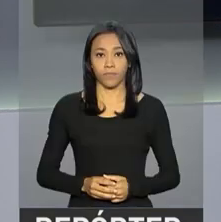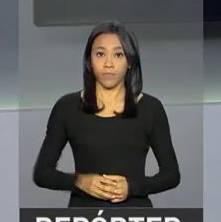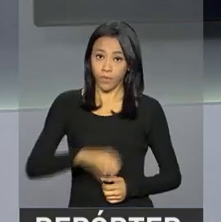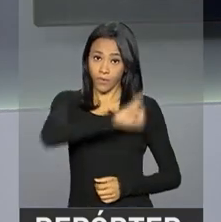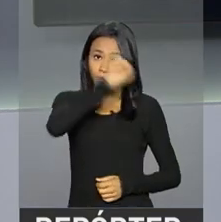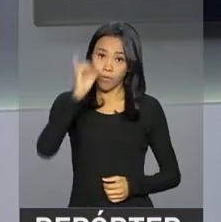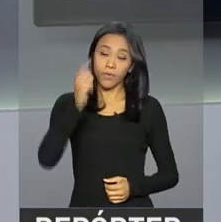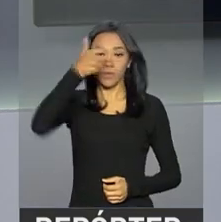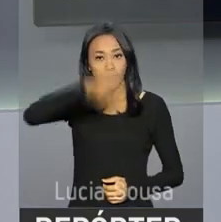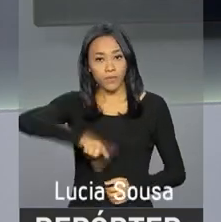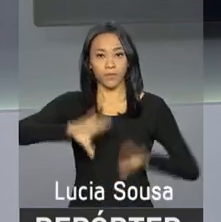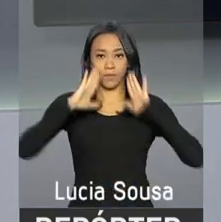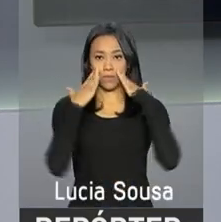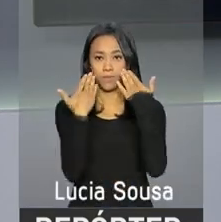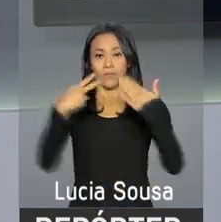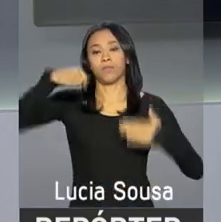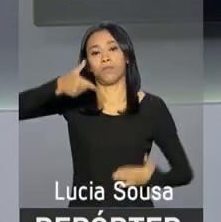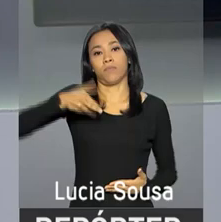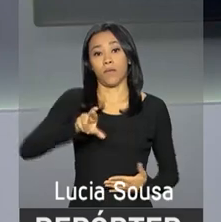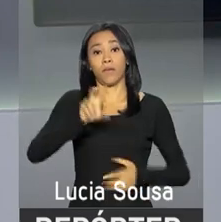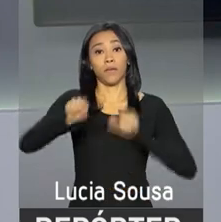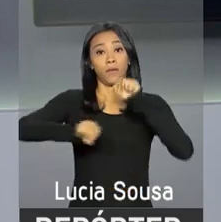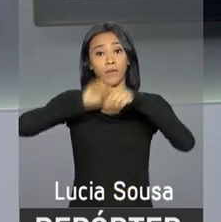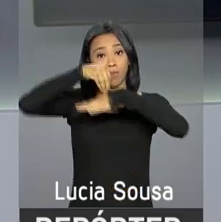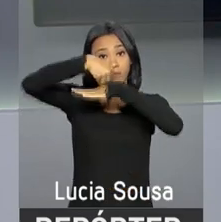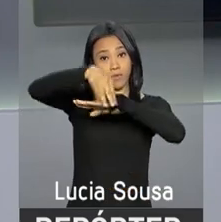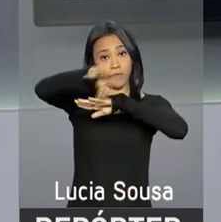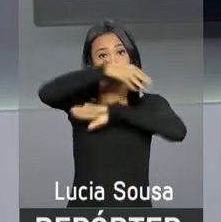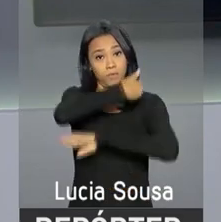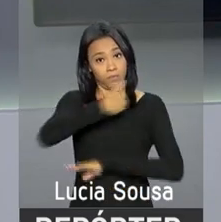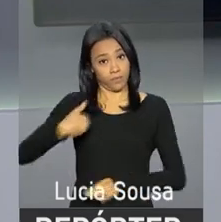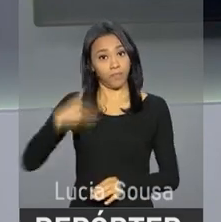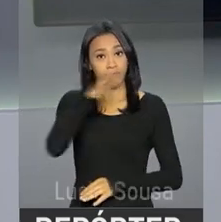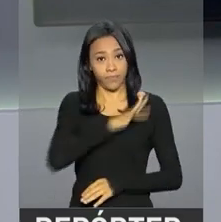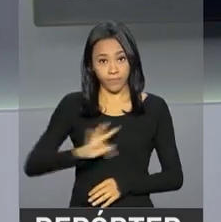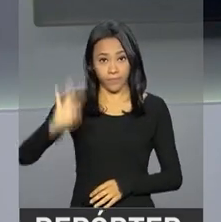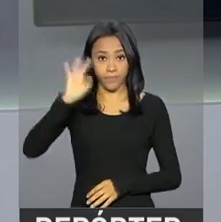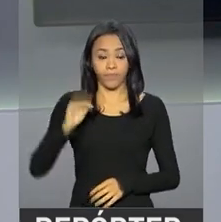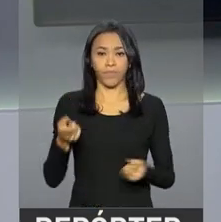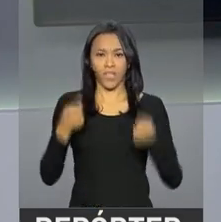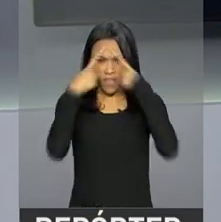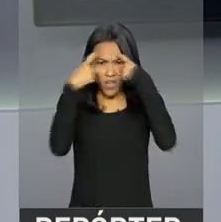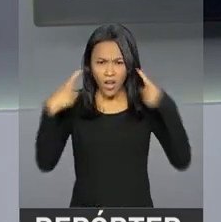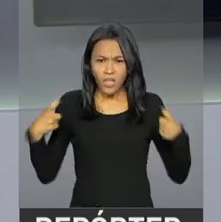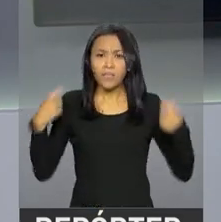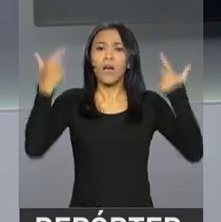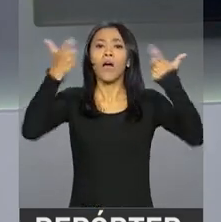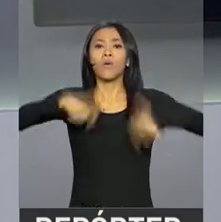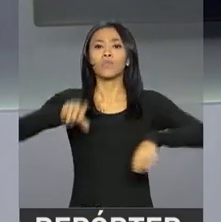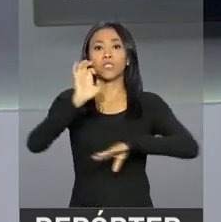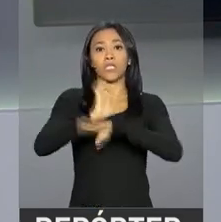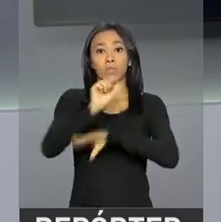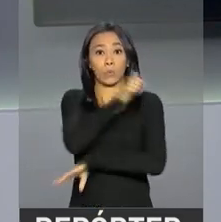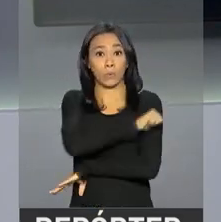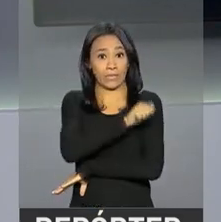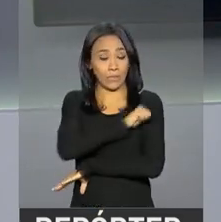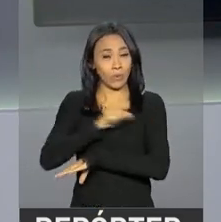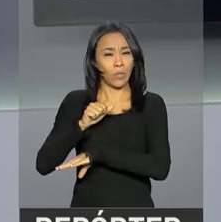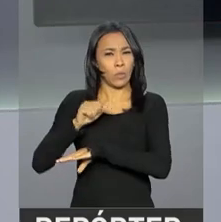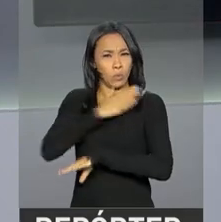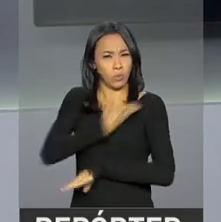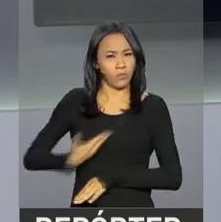Olá, no ar mais uma edição do Repórter NBR com as notícias do governo federal. A violência no Rio de Janeiro levou o governo a estudar